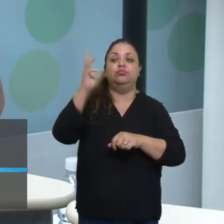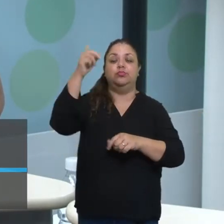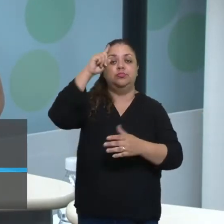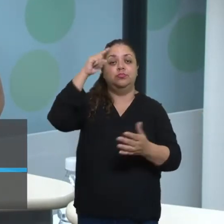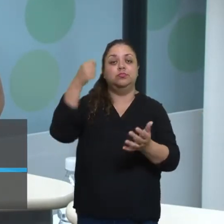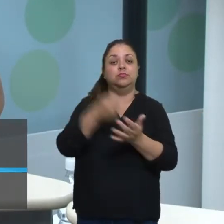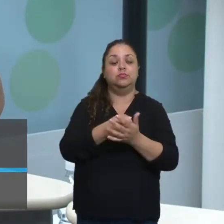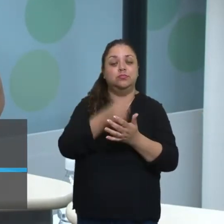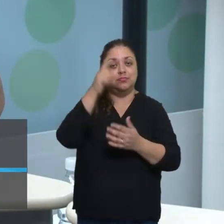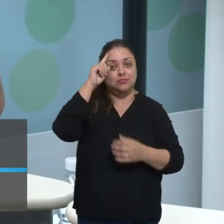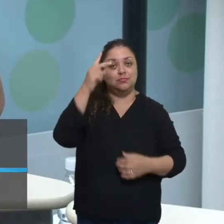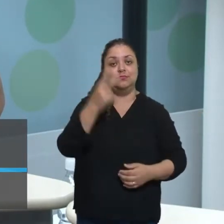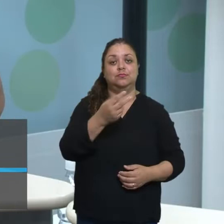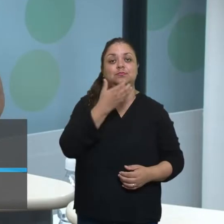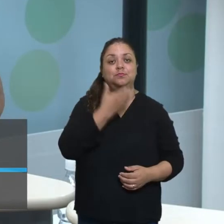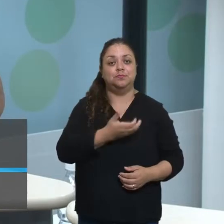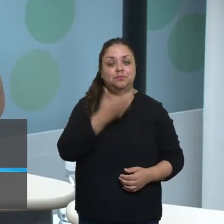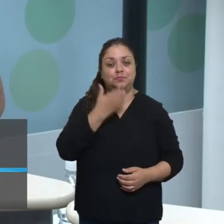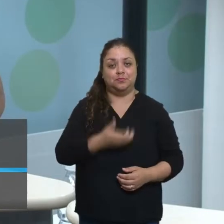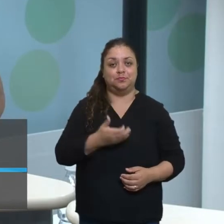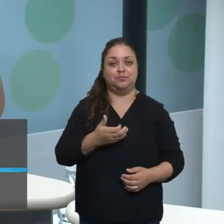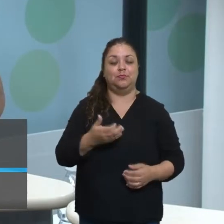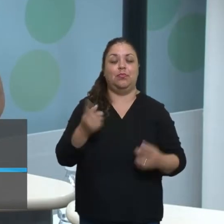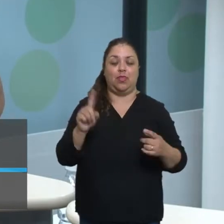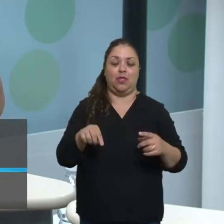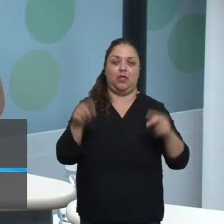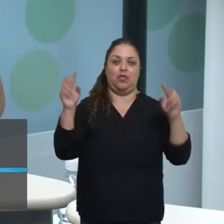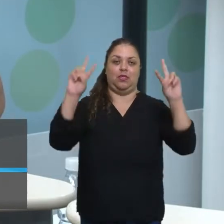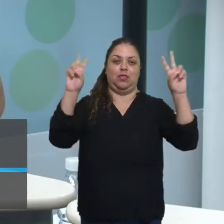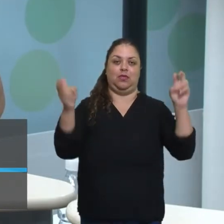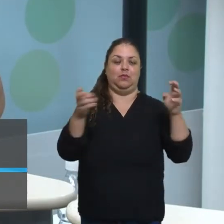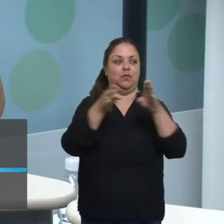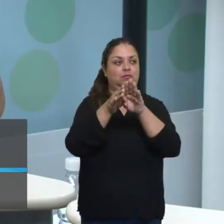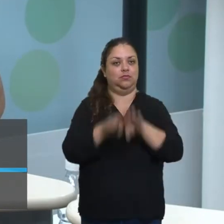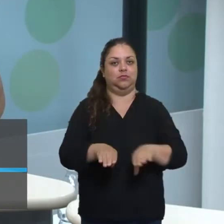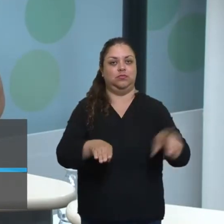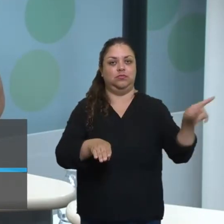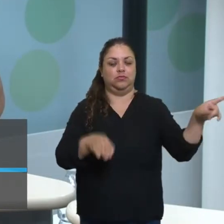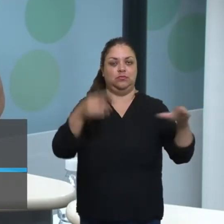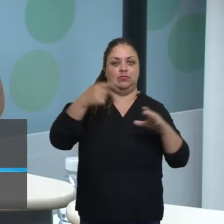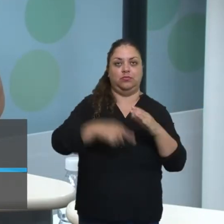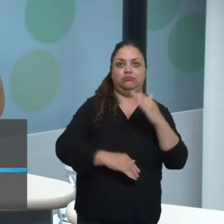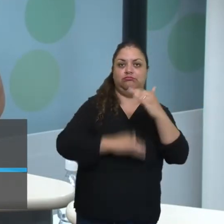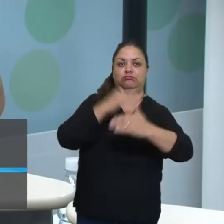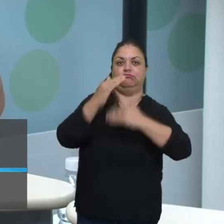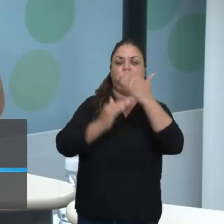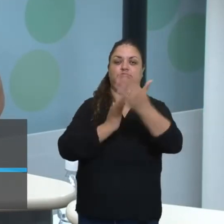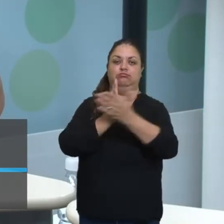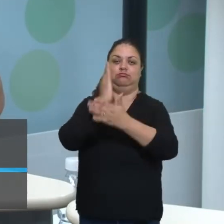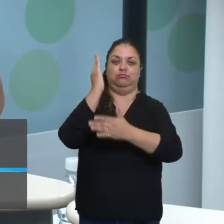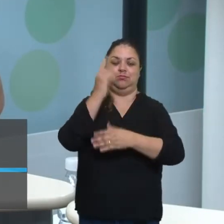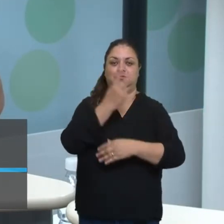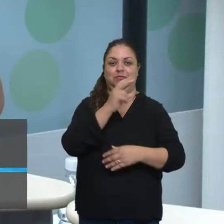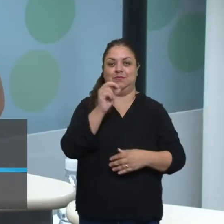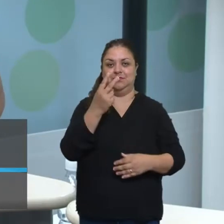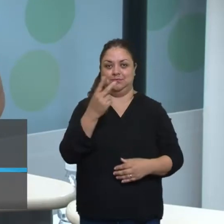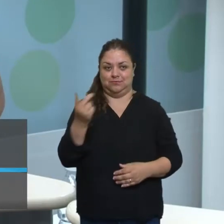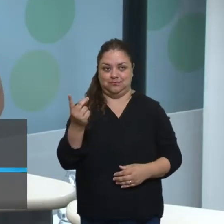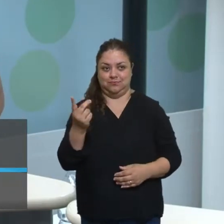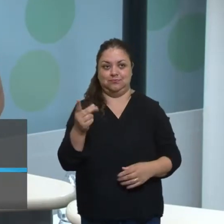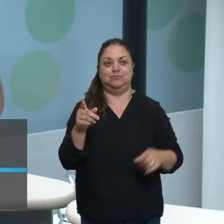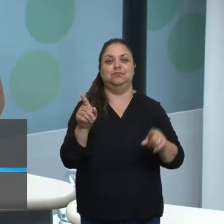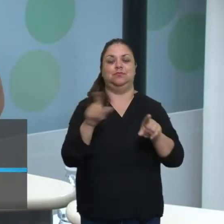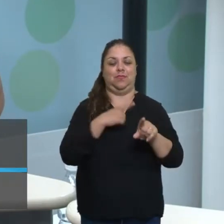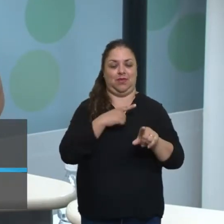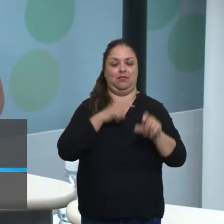dia a recuperação e aprofundamento e finalização do ano de 2021 Lá tem os